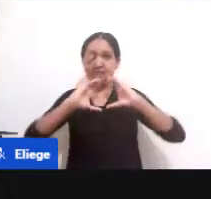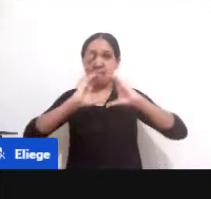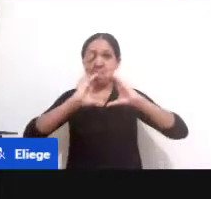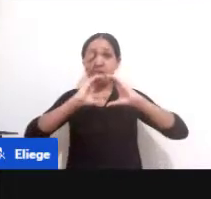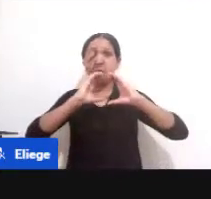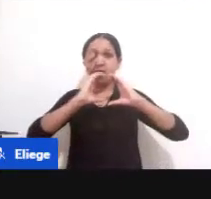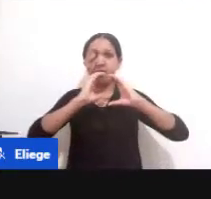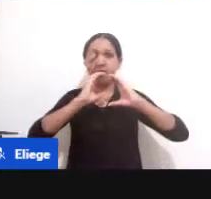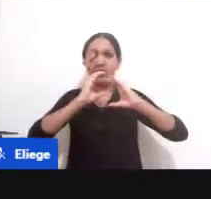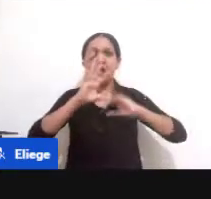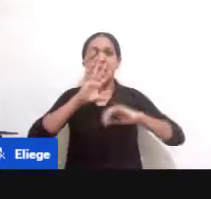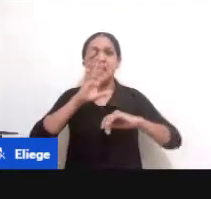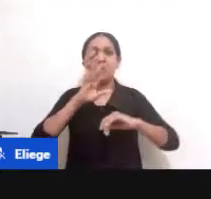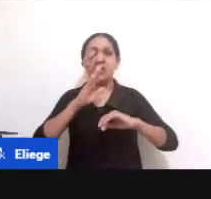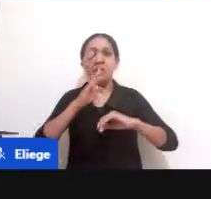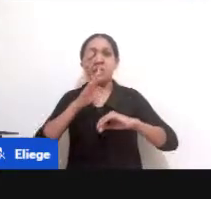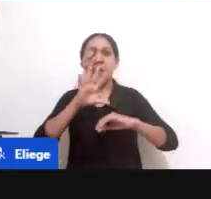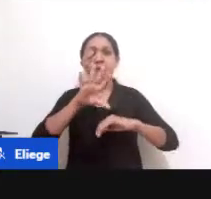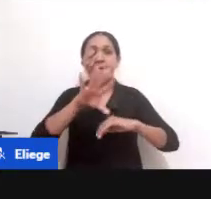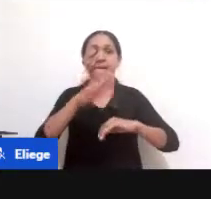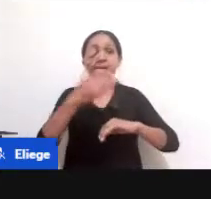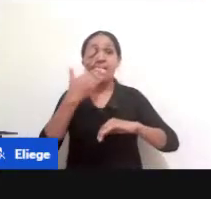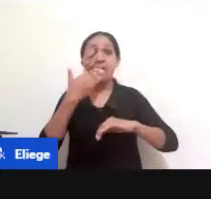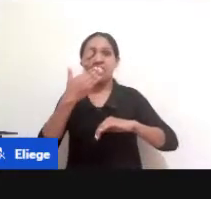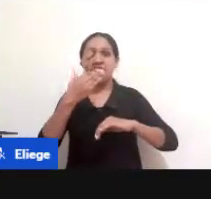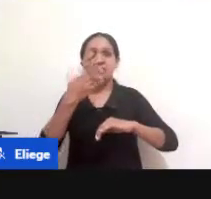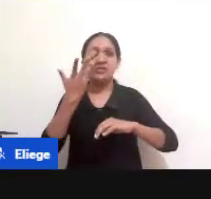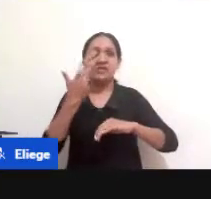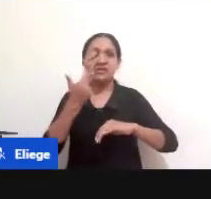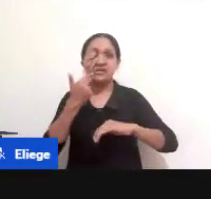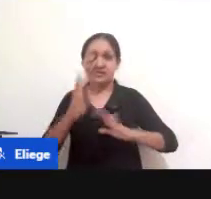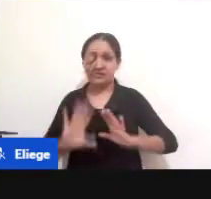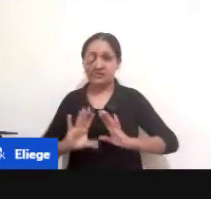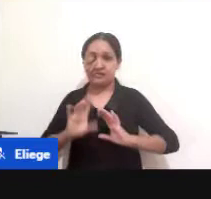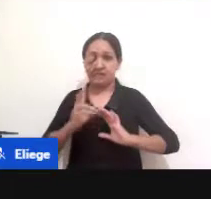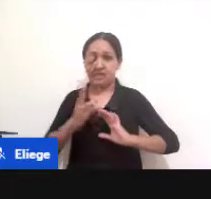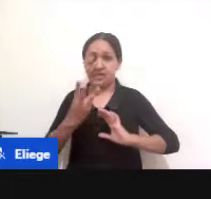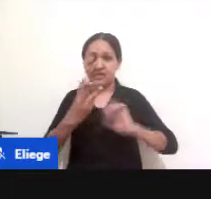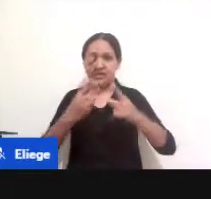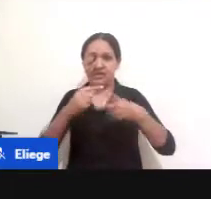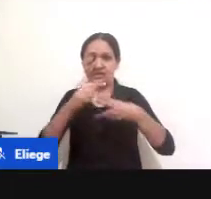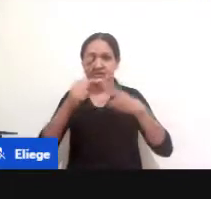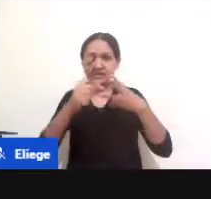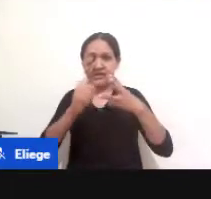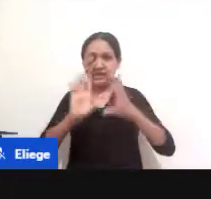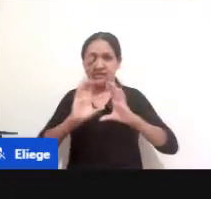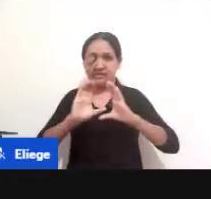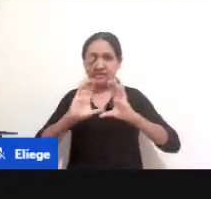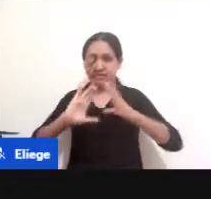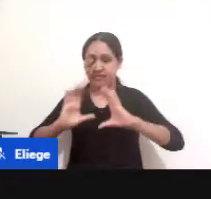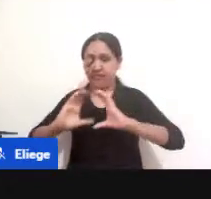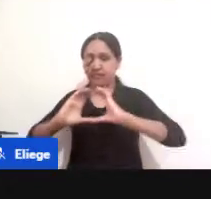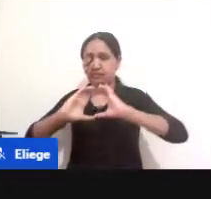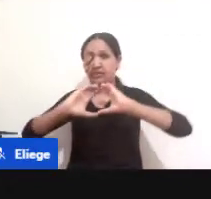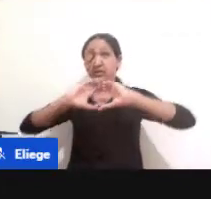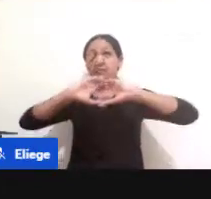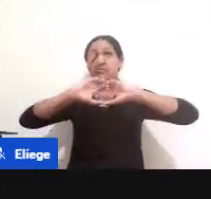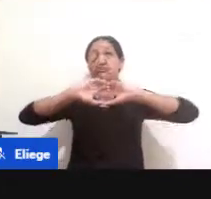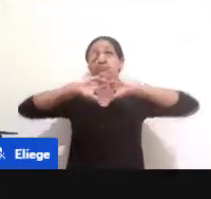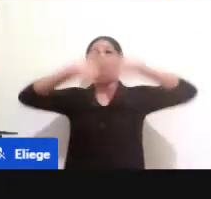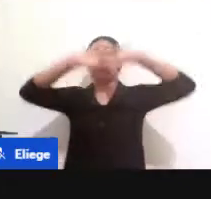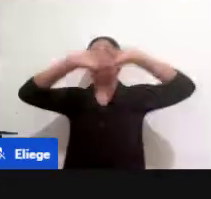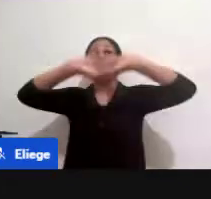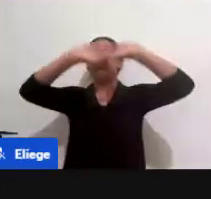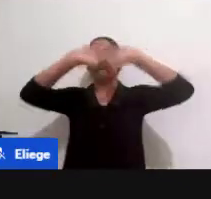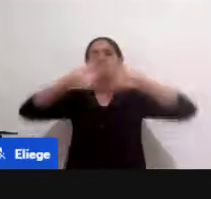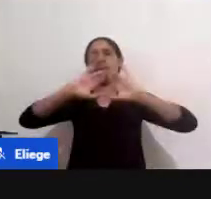jogar a bolinha para cima, andando e segurando a bola. Eu mando 3 crianças, enquanto as 3 tá indo, eu posso